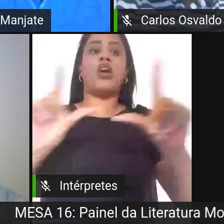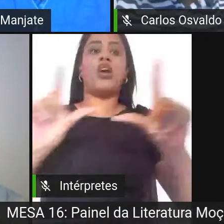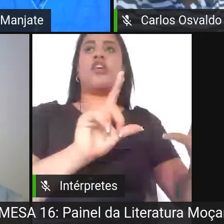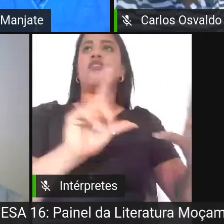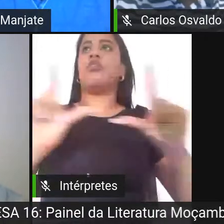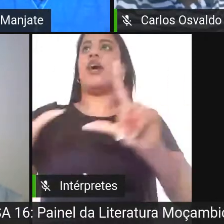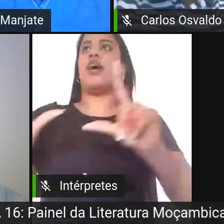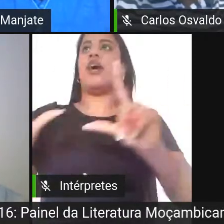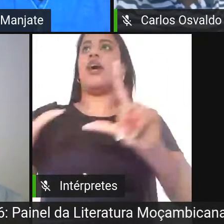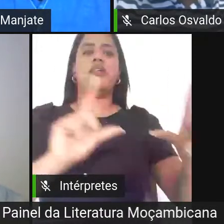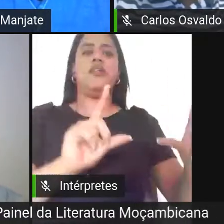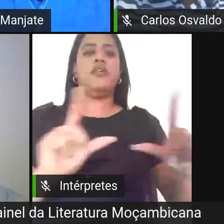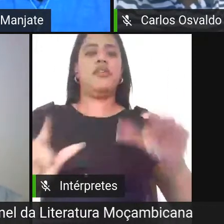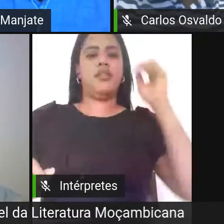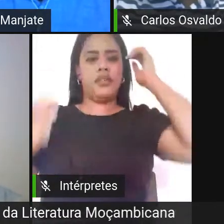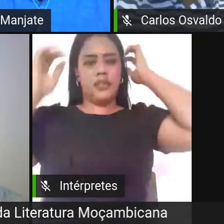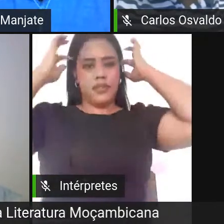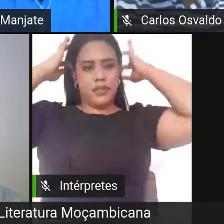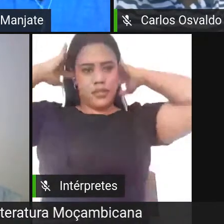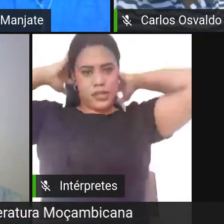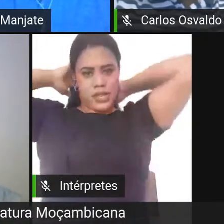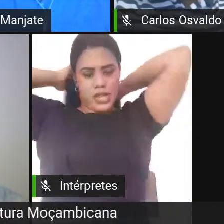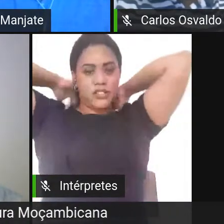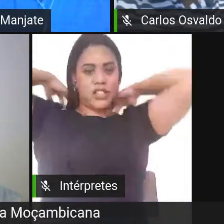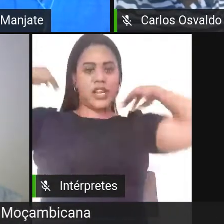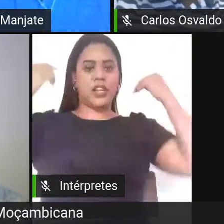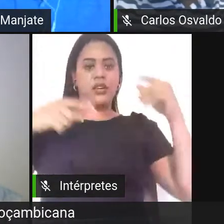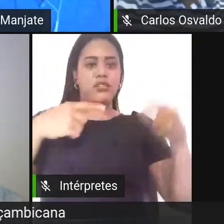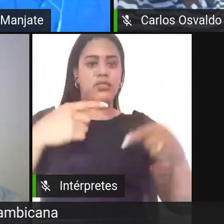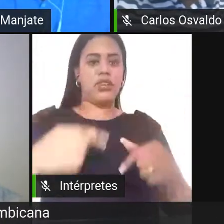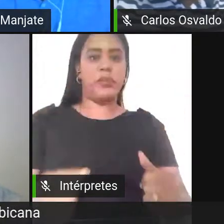é fundamental, e eu acho que toda a minha obra